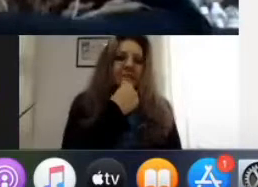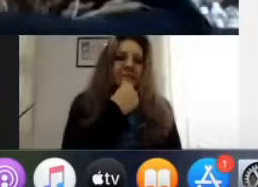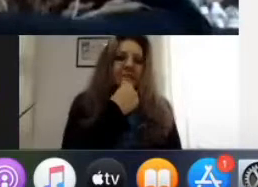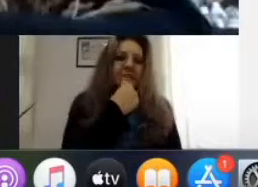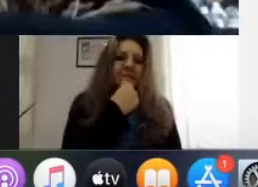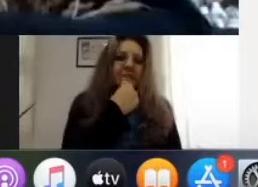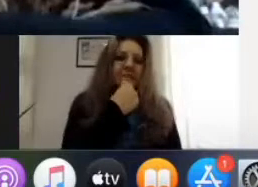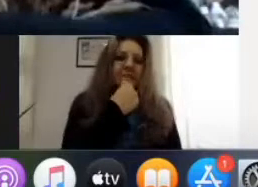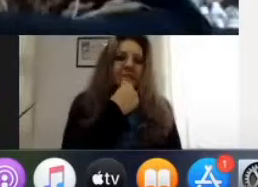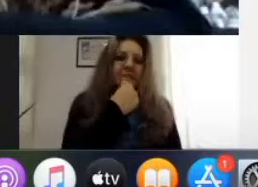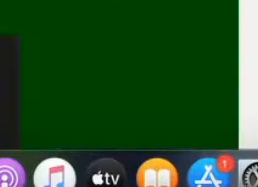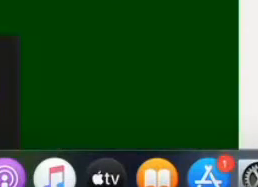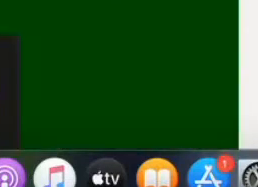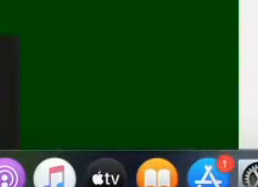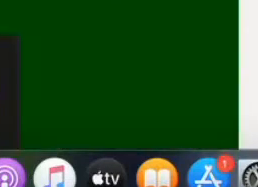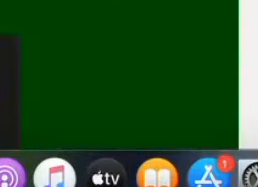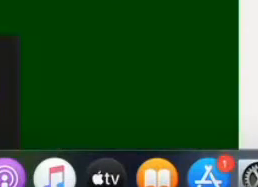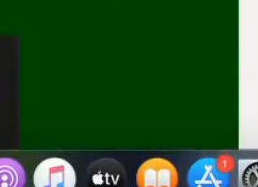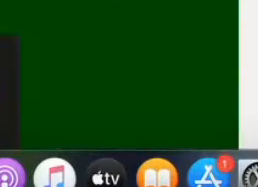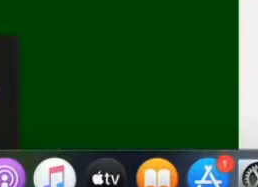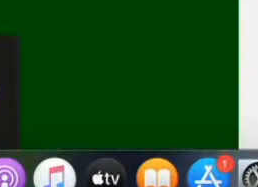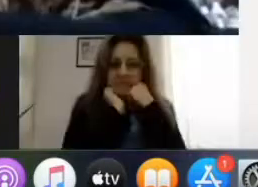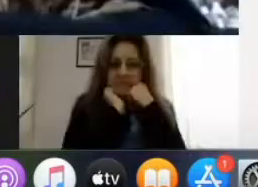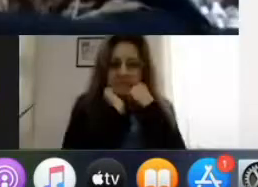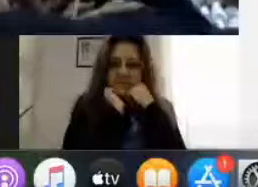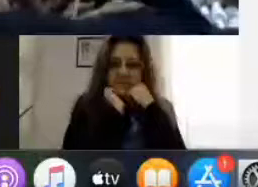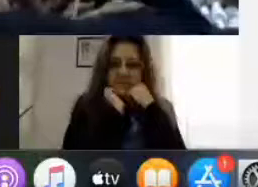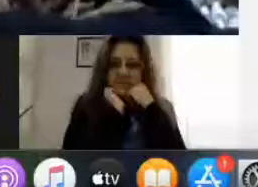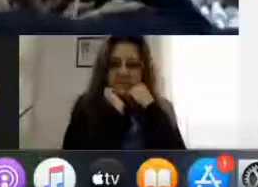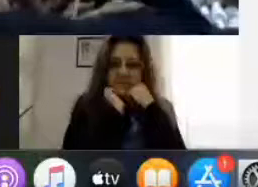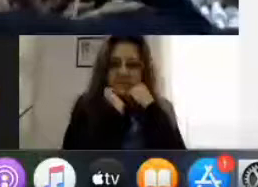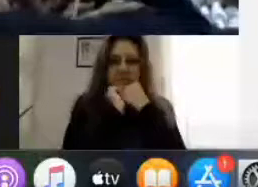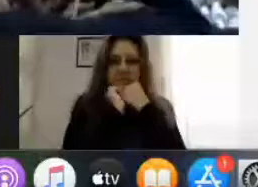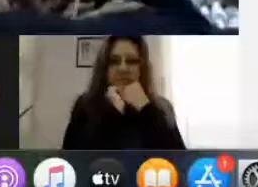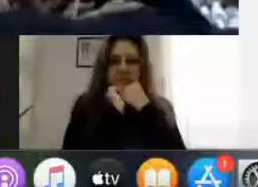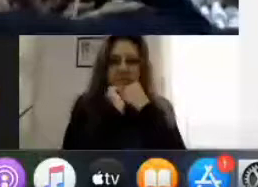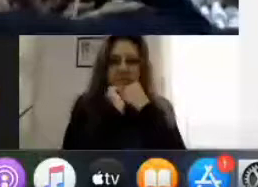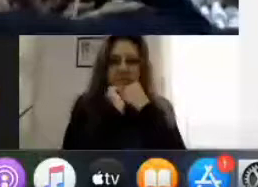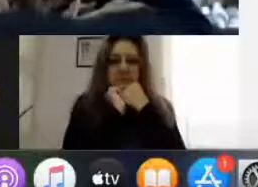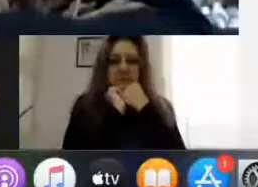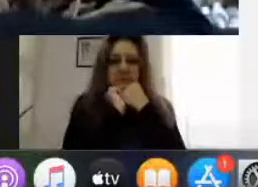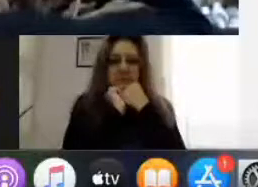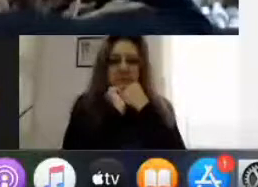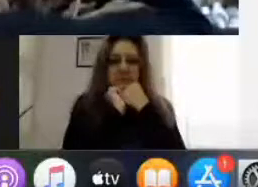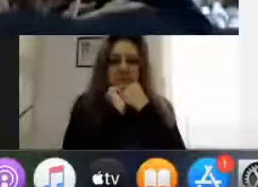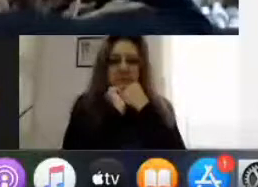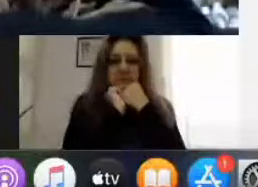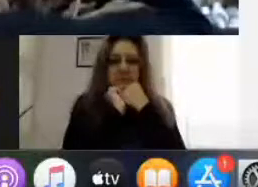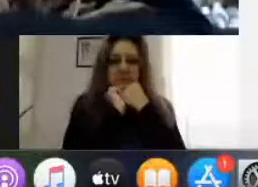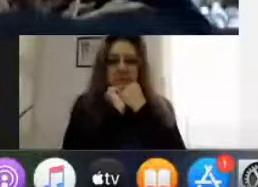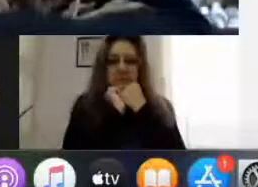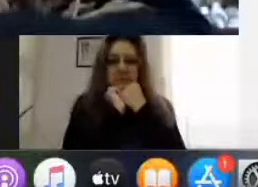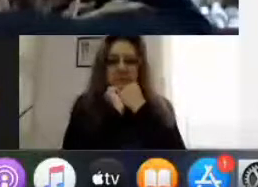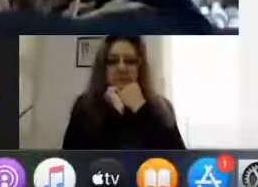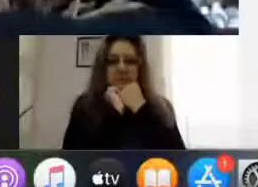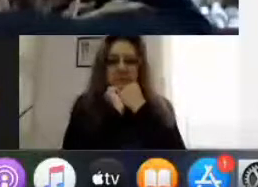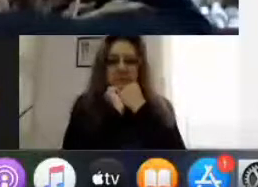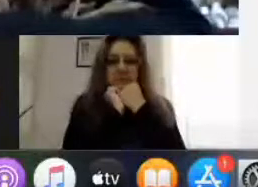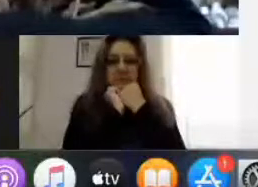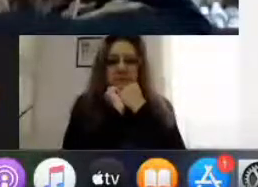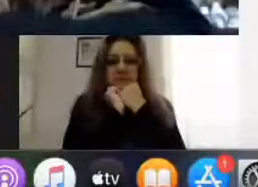Quero cumprimentar também, além do professor Tifelite, cumprimentar os colegas e a professora Eliane. Acho que é uma... Foi uma ótima iniciativa